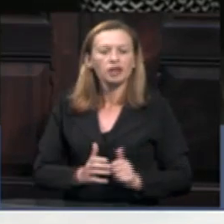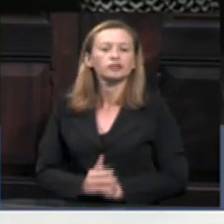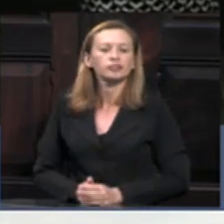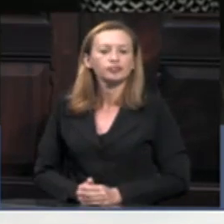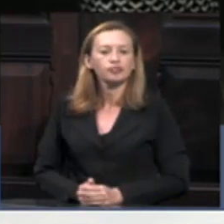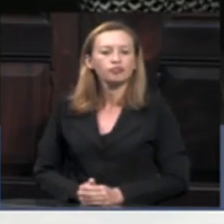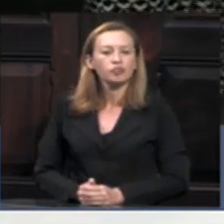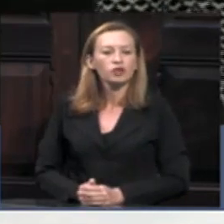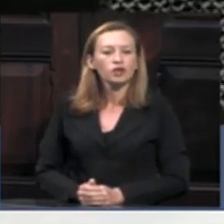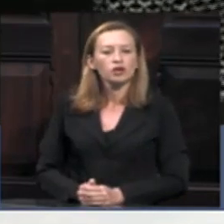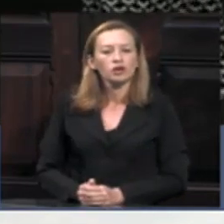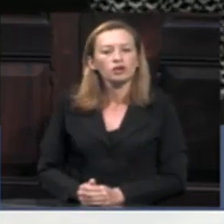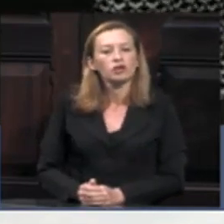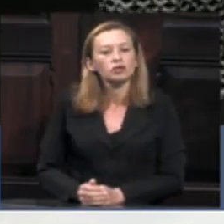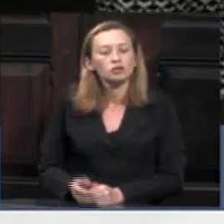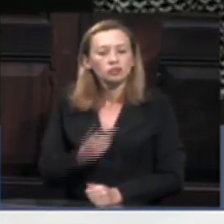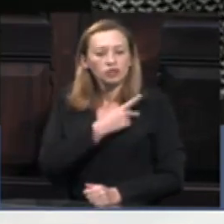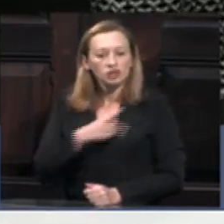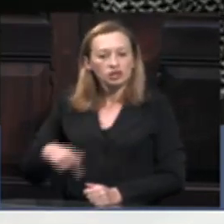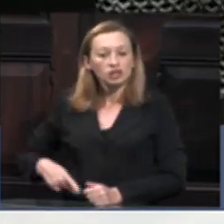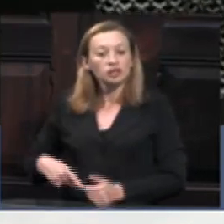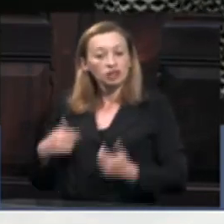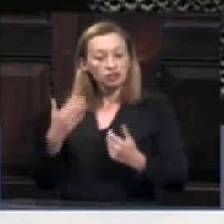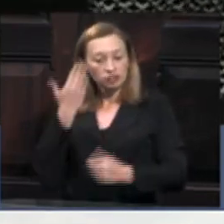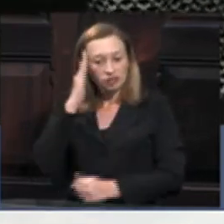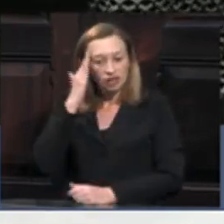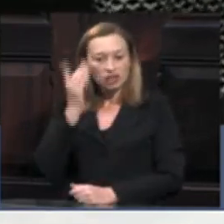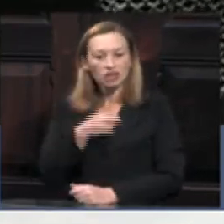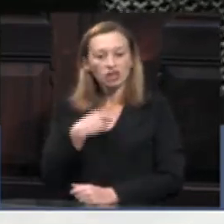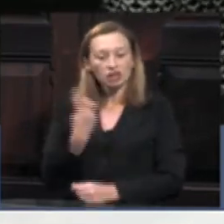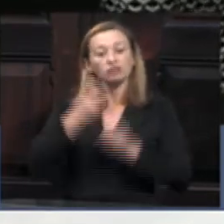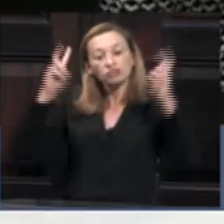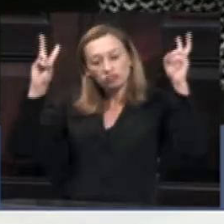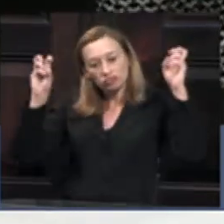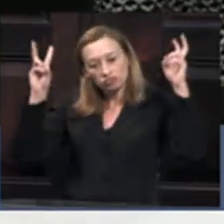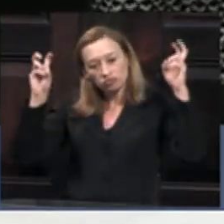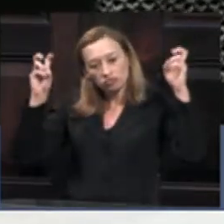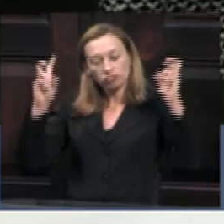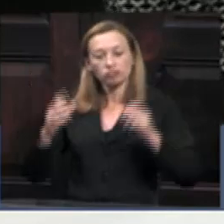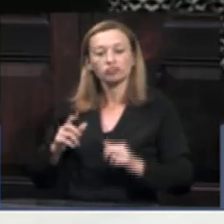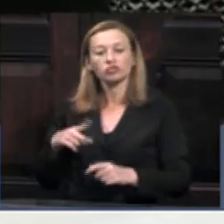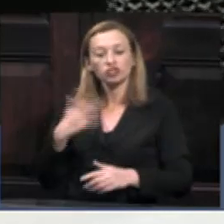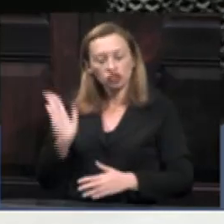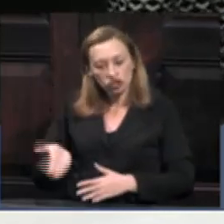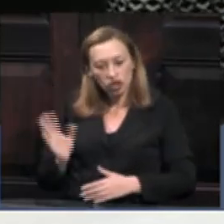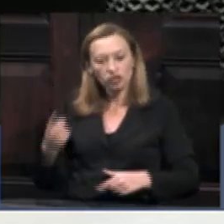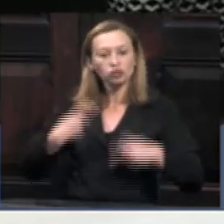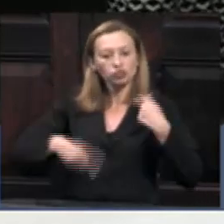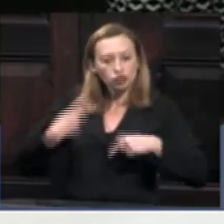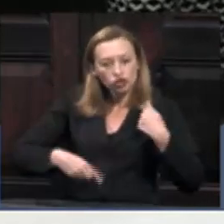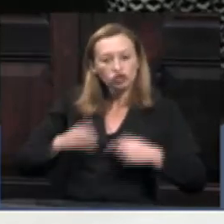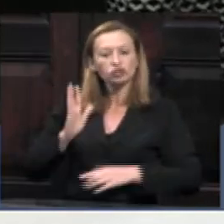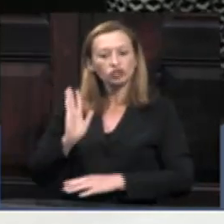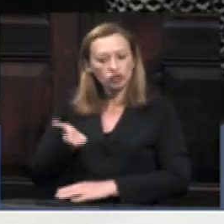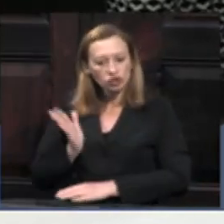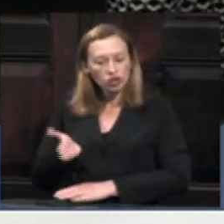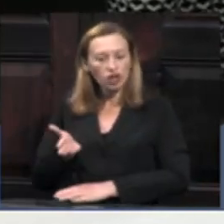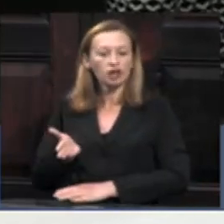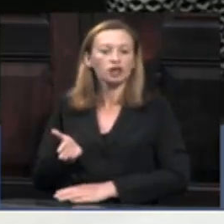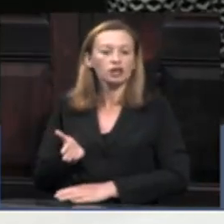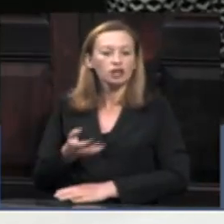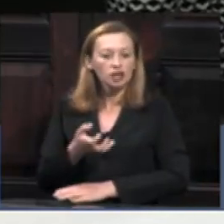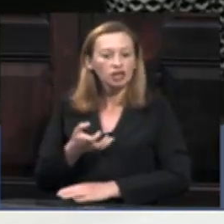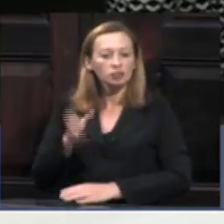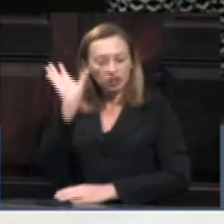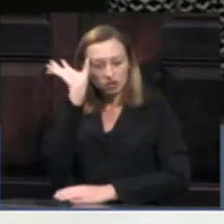essa matéria nós já discutimos, já decidimos,